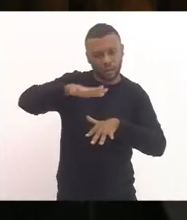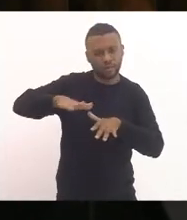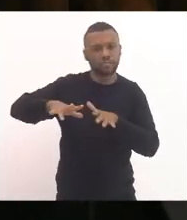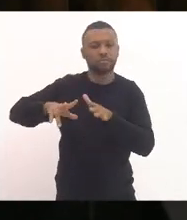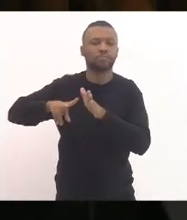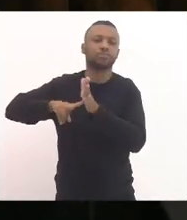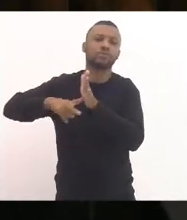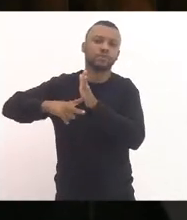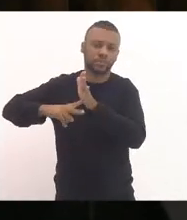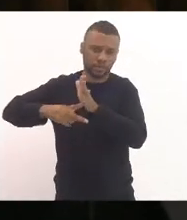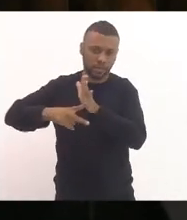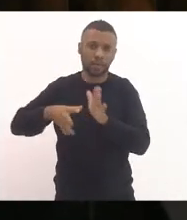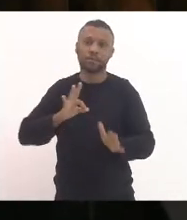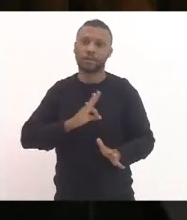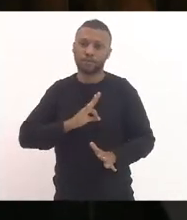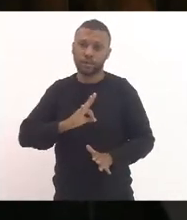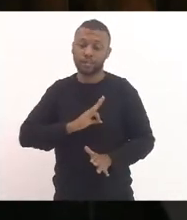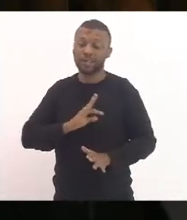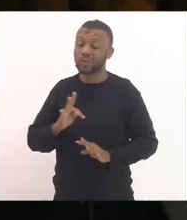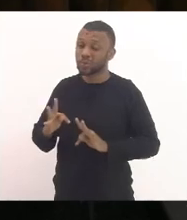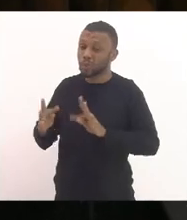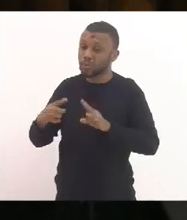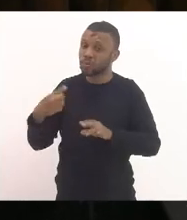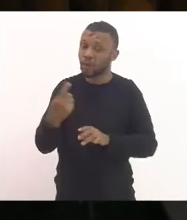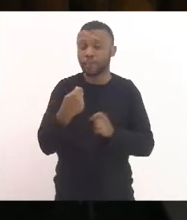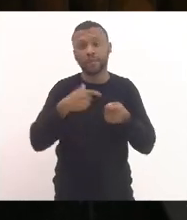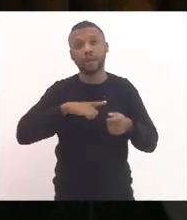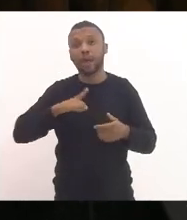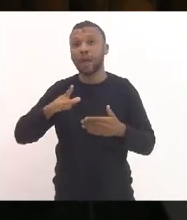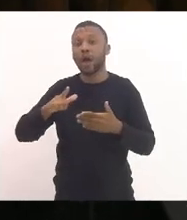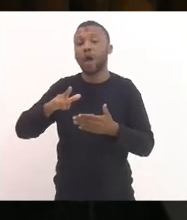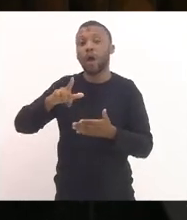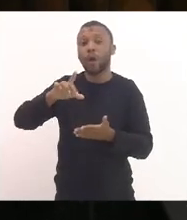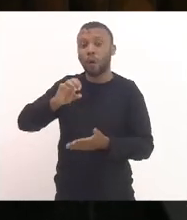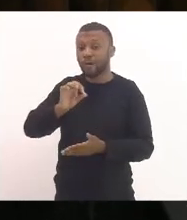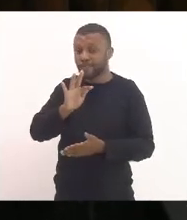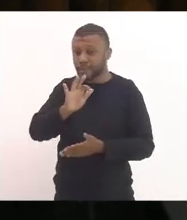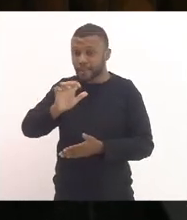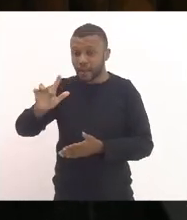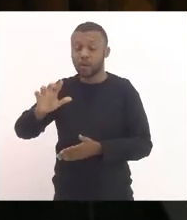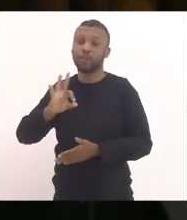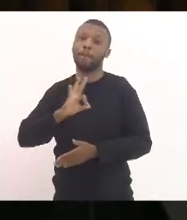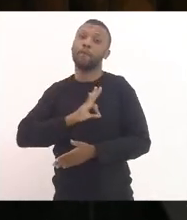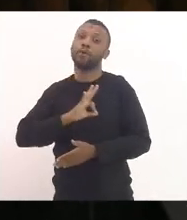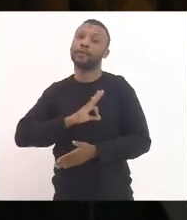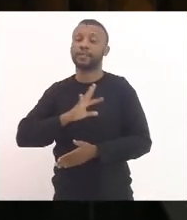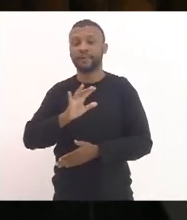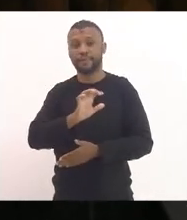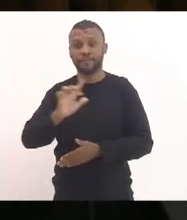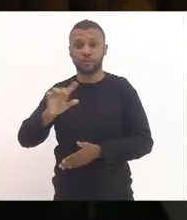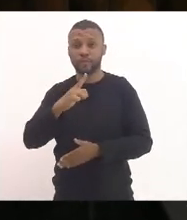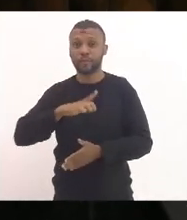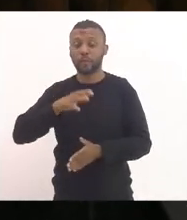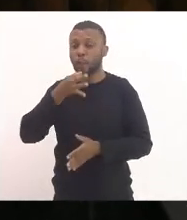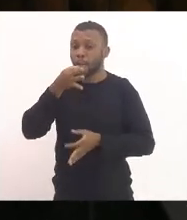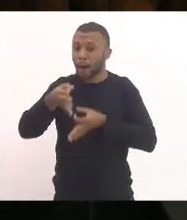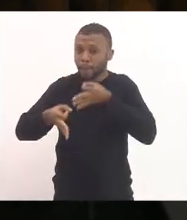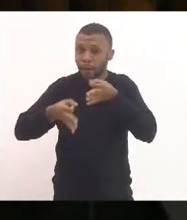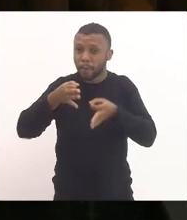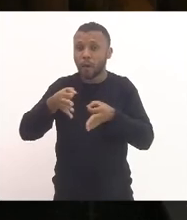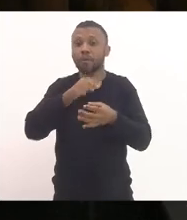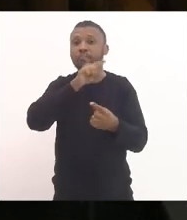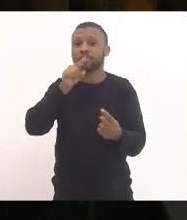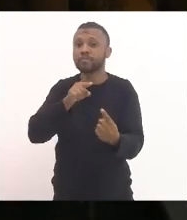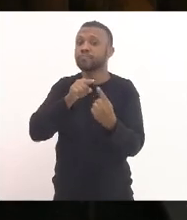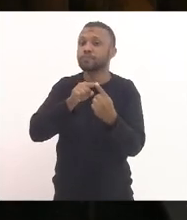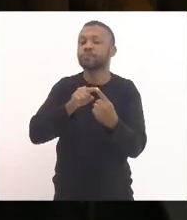sindpol todos temos que passar se oficiais de polícia civil nós temos emenda nesse sentido de